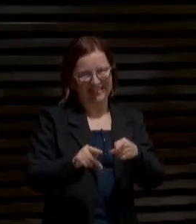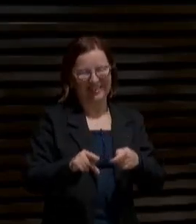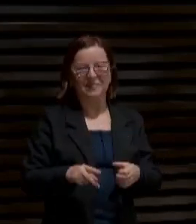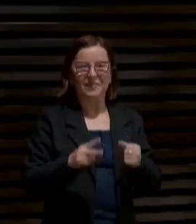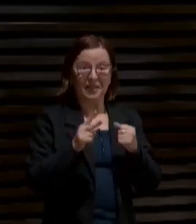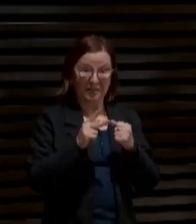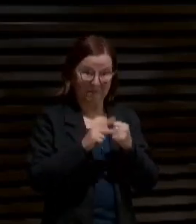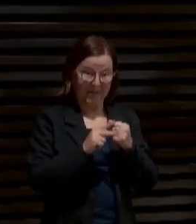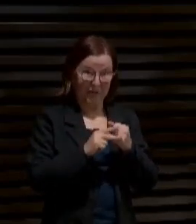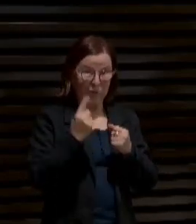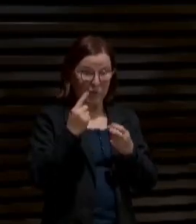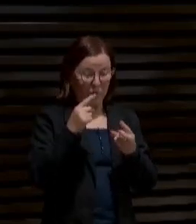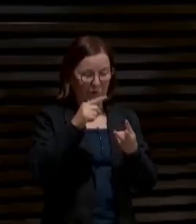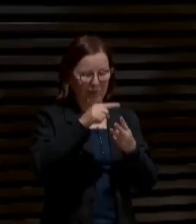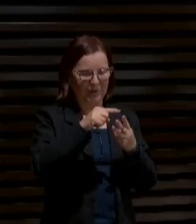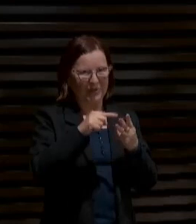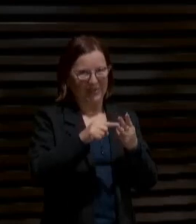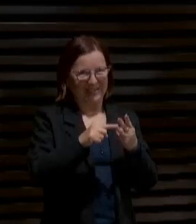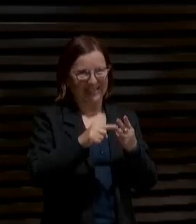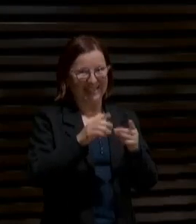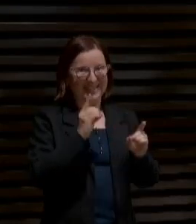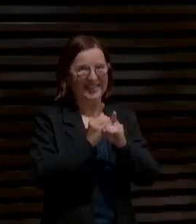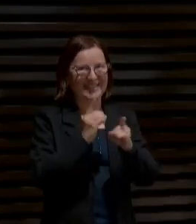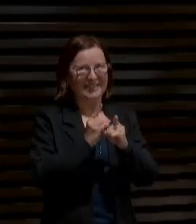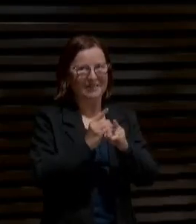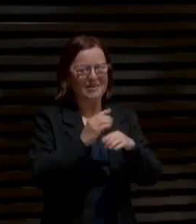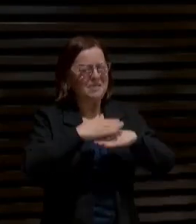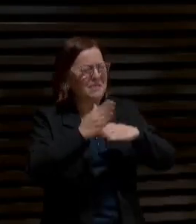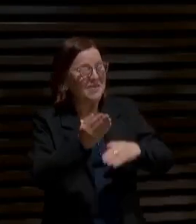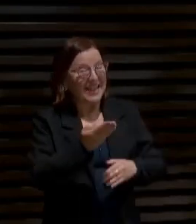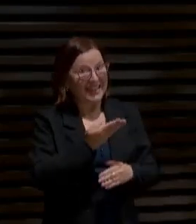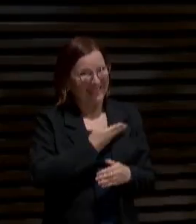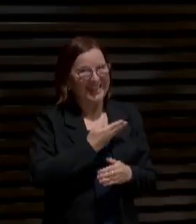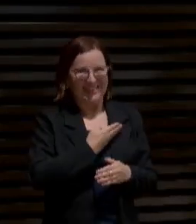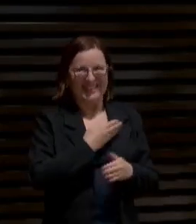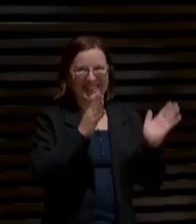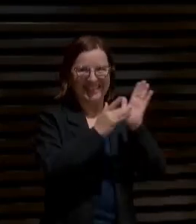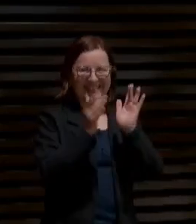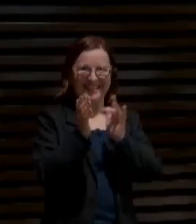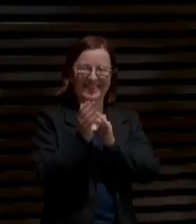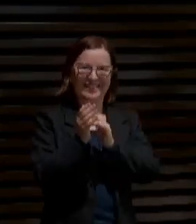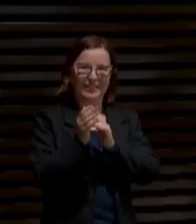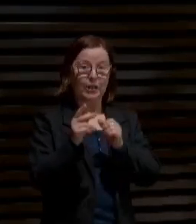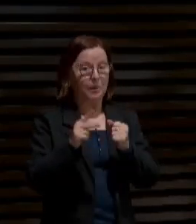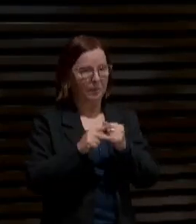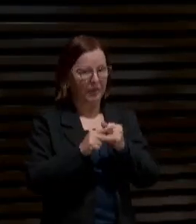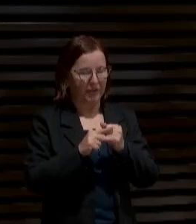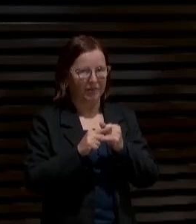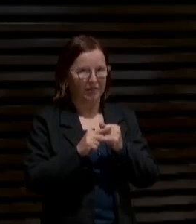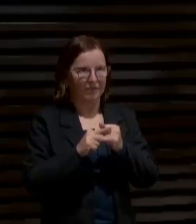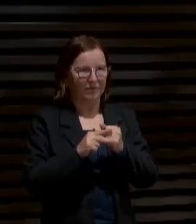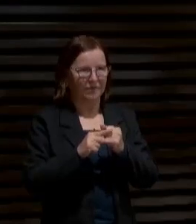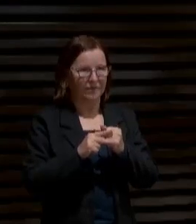era um dos três discípulos mais próximos de Jesus Ele era Pedro andou sobre as águas nós